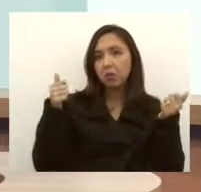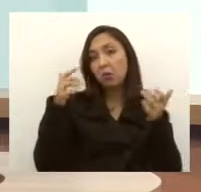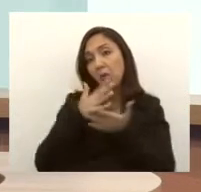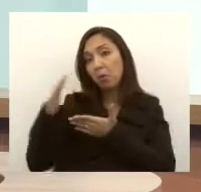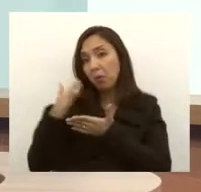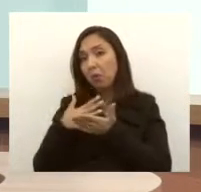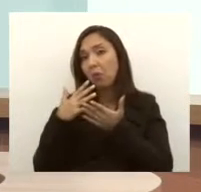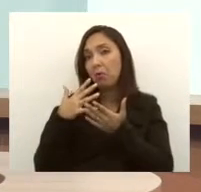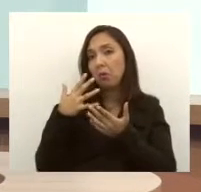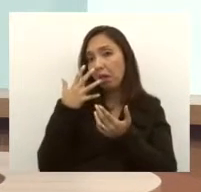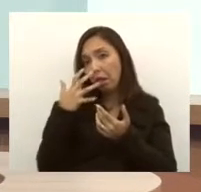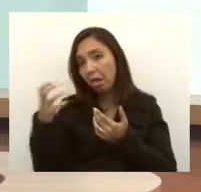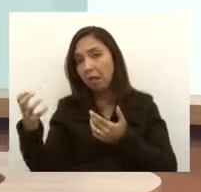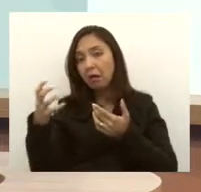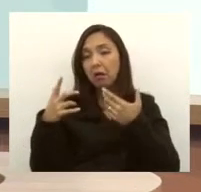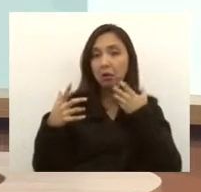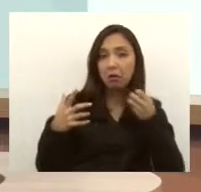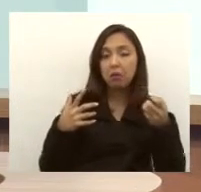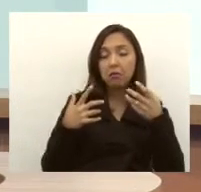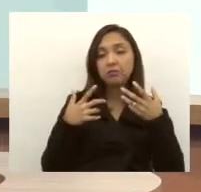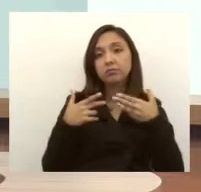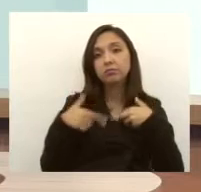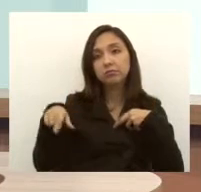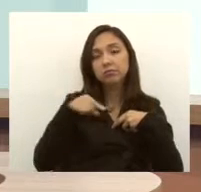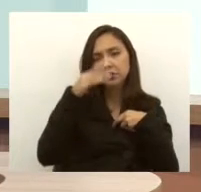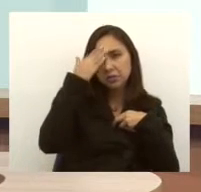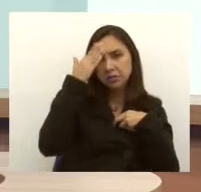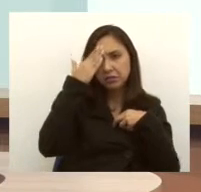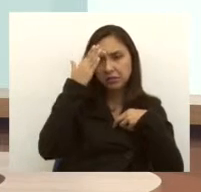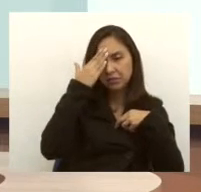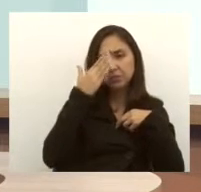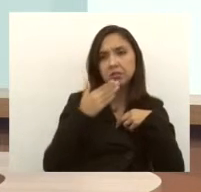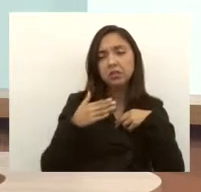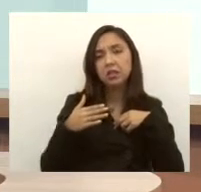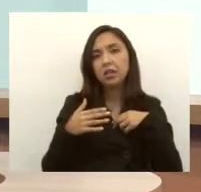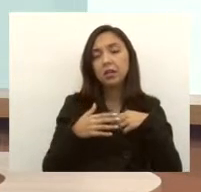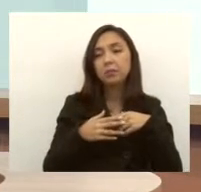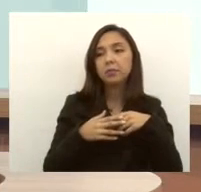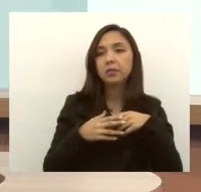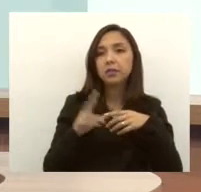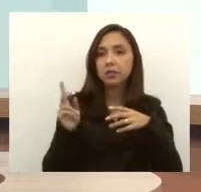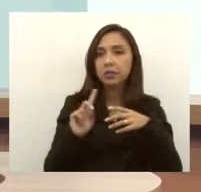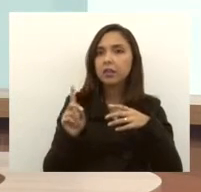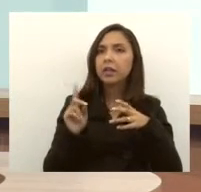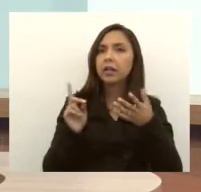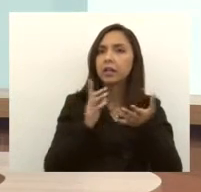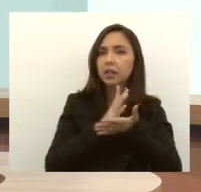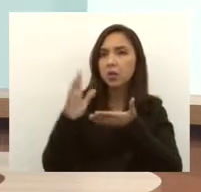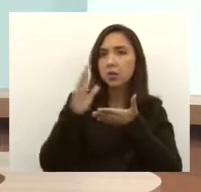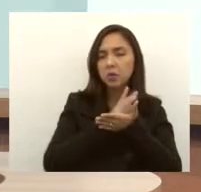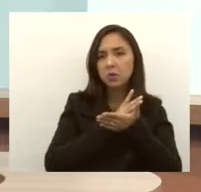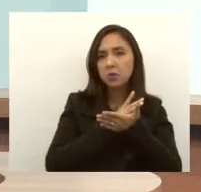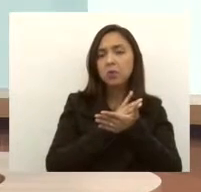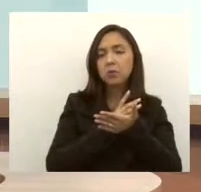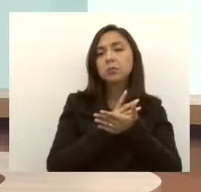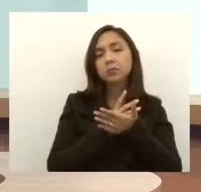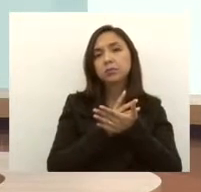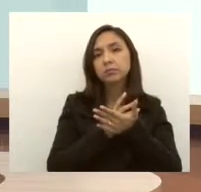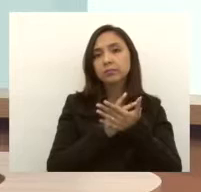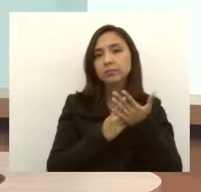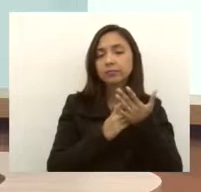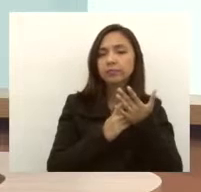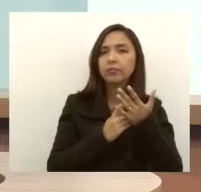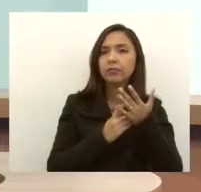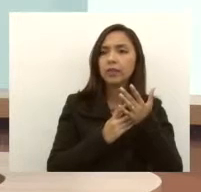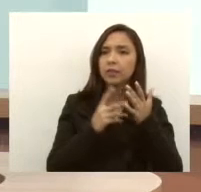pela ostentação pessoal, nós sabemos que fizeram realmente uma castração nos direitos constitucionais que